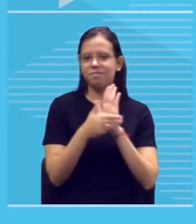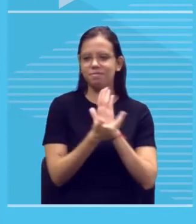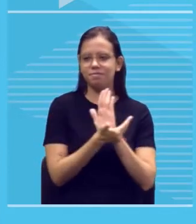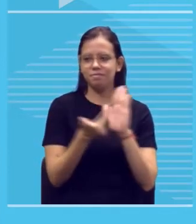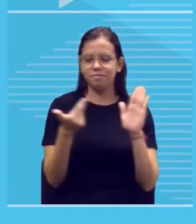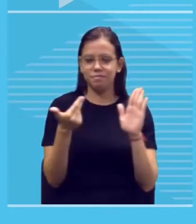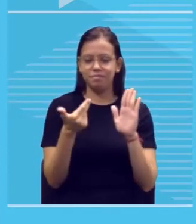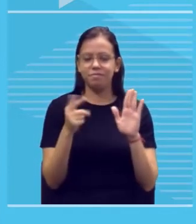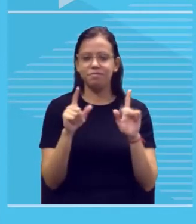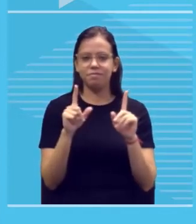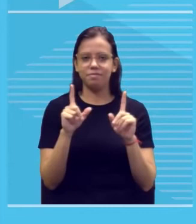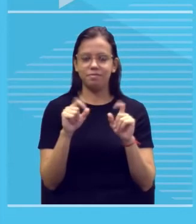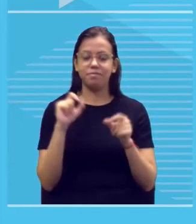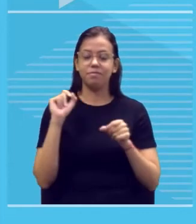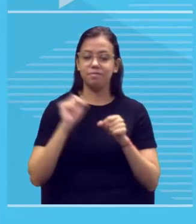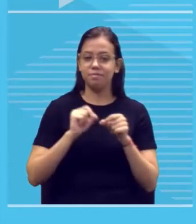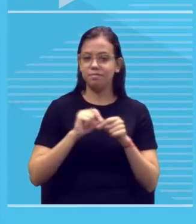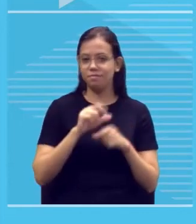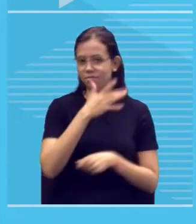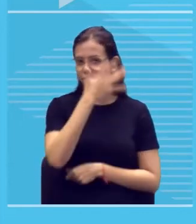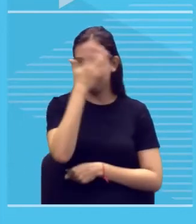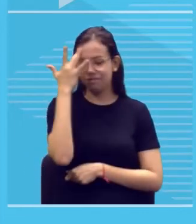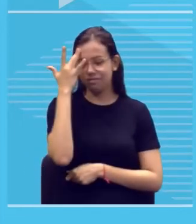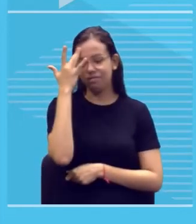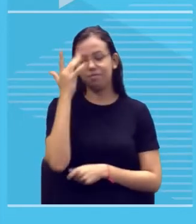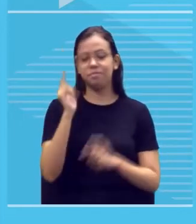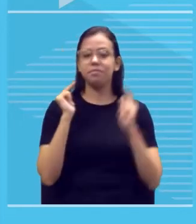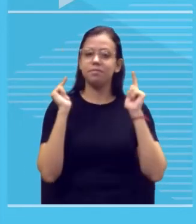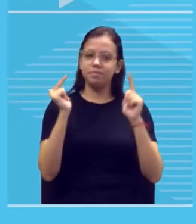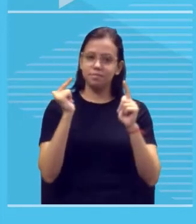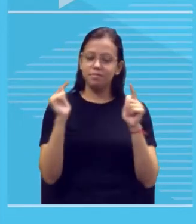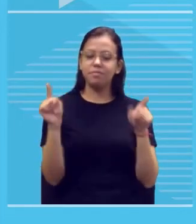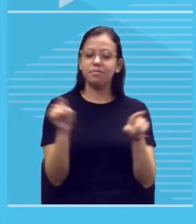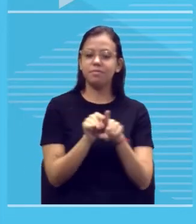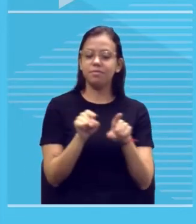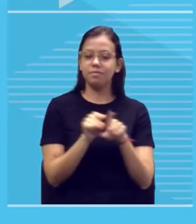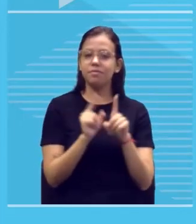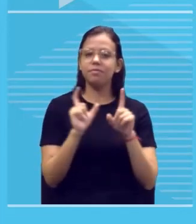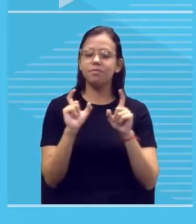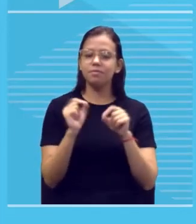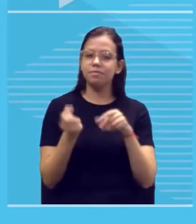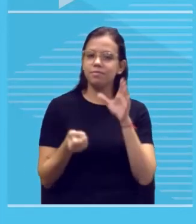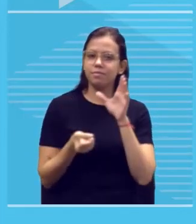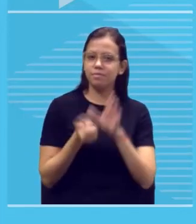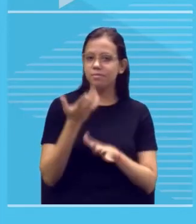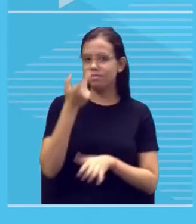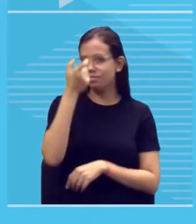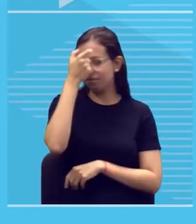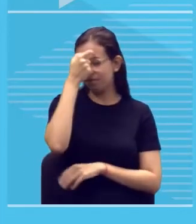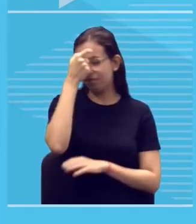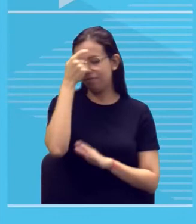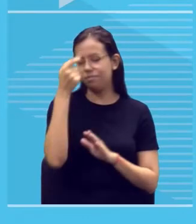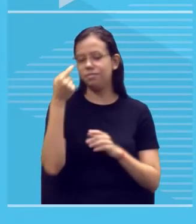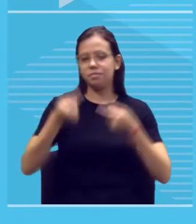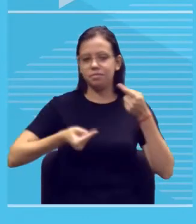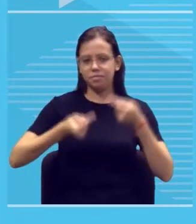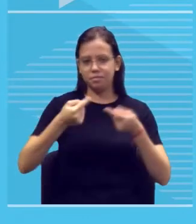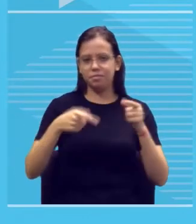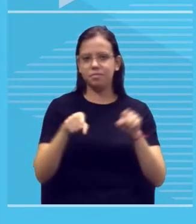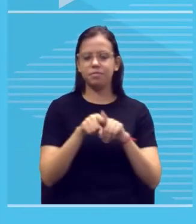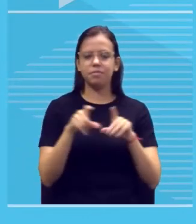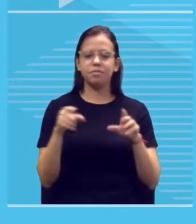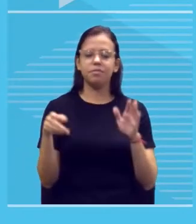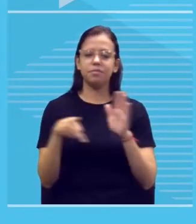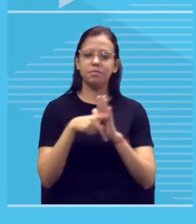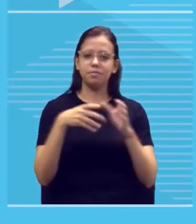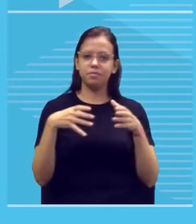essa fazer as pessoas se entreter e ao mesmo tempo a construindo consciência política de classe